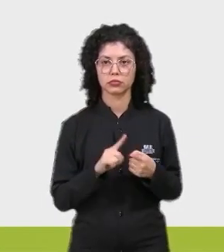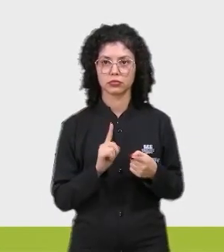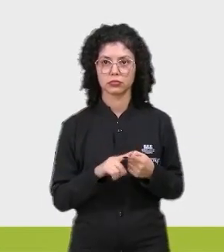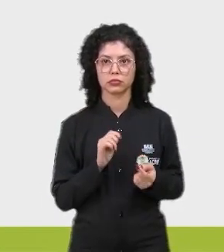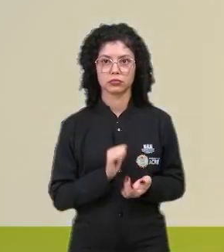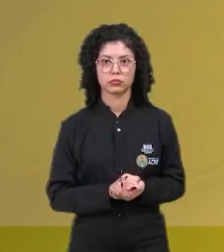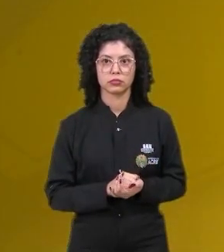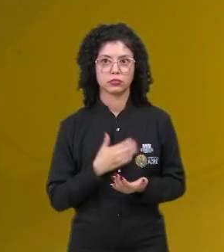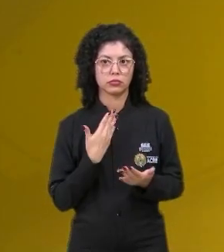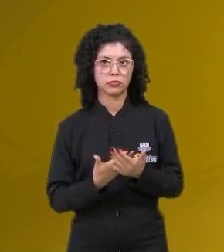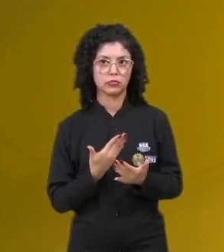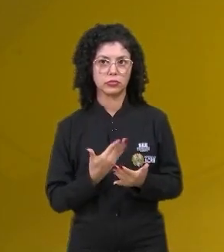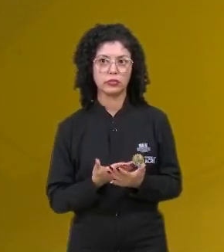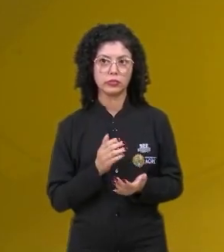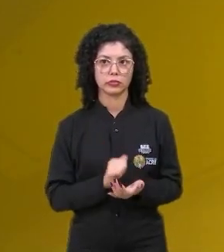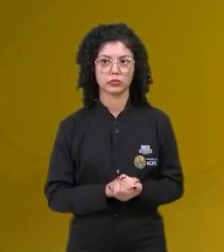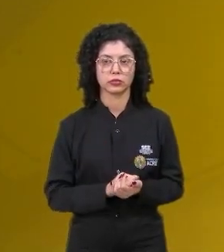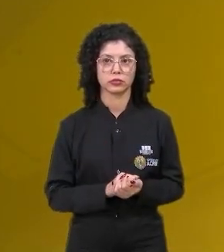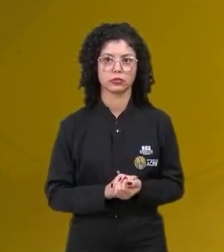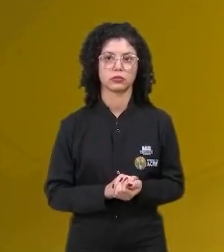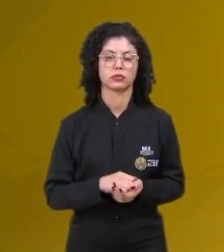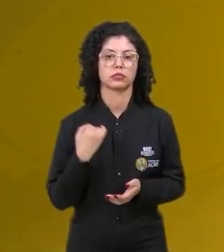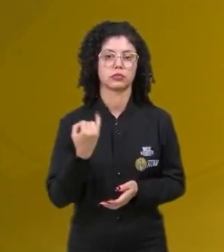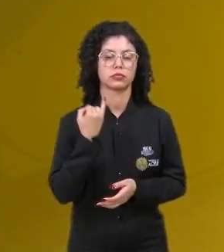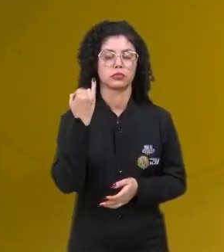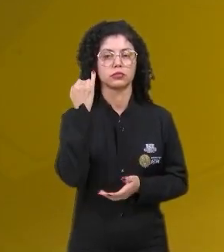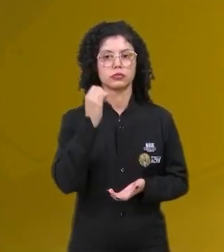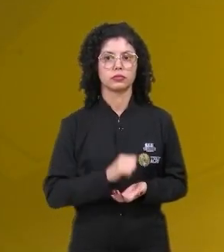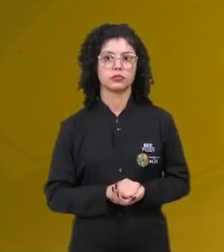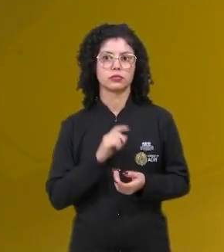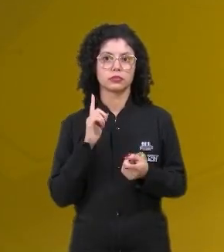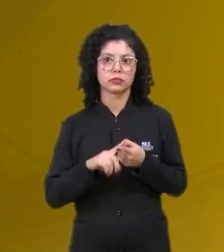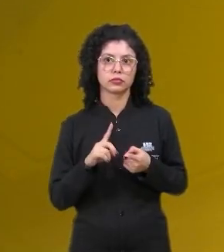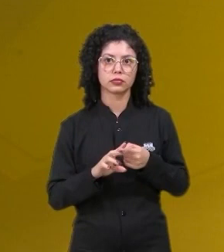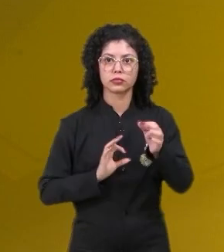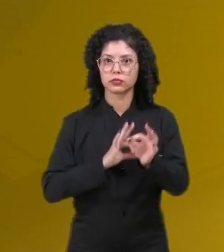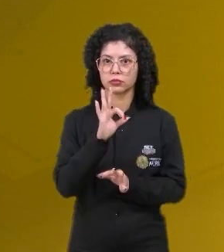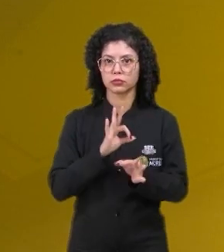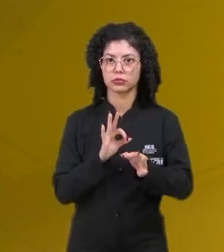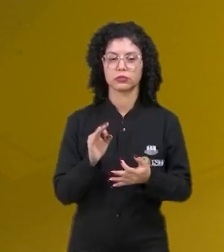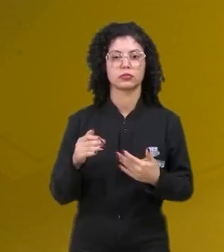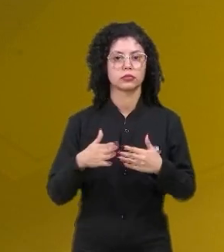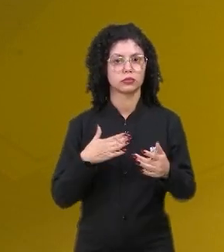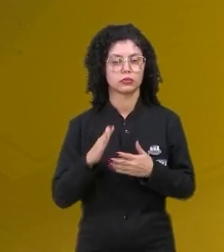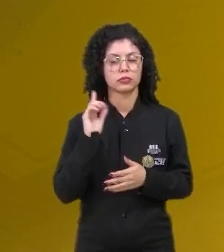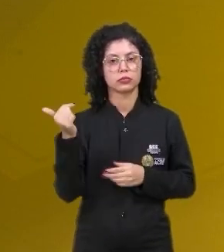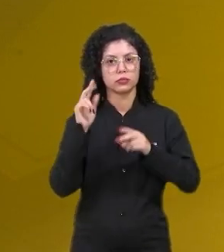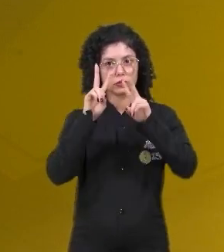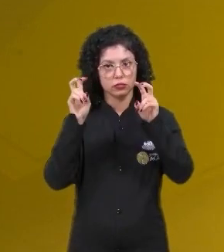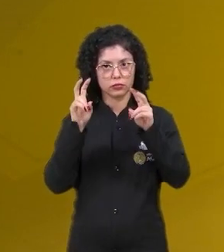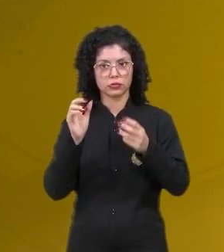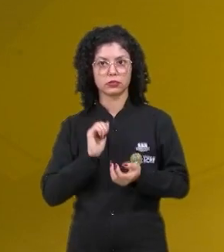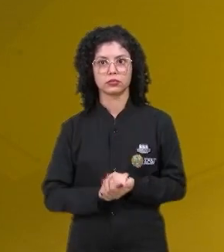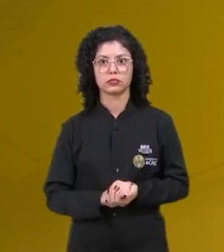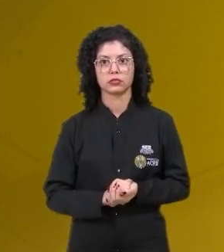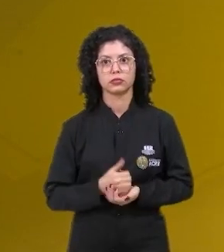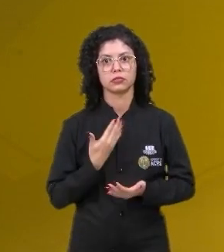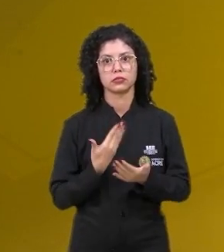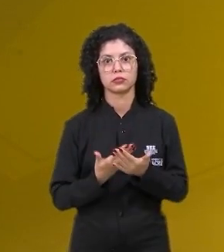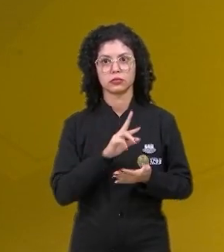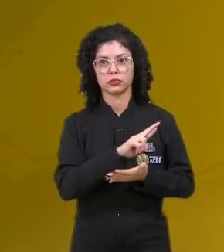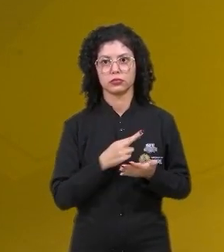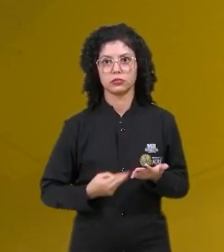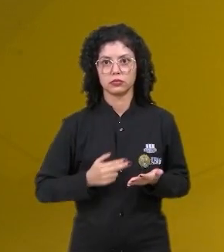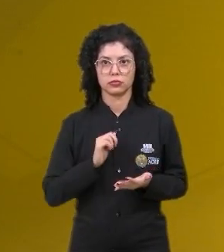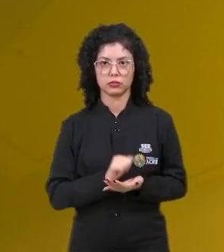gente, que essa aula ela é de suma importância? Porque ela te prepara para qualquer tema que cair no Enem.